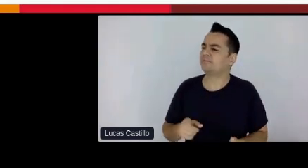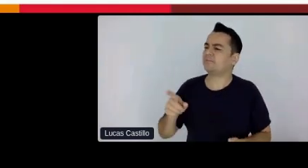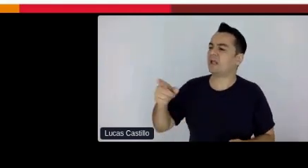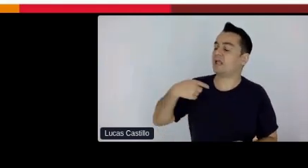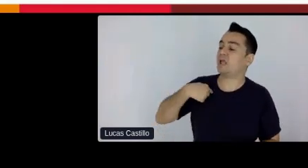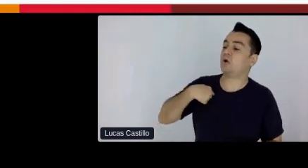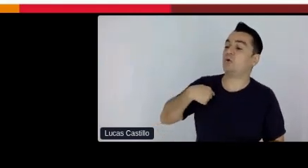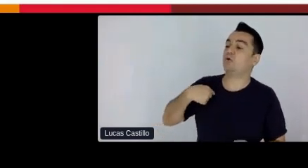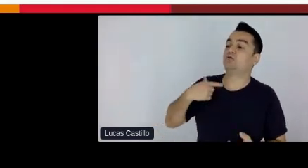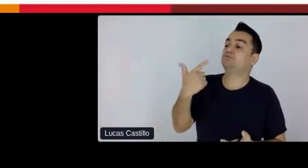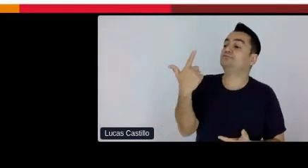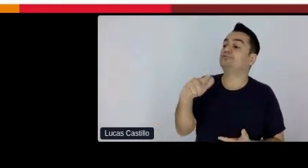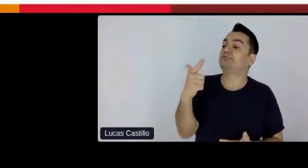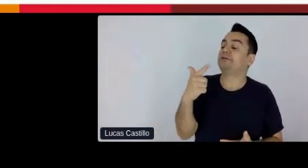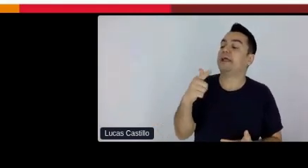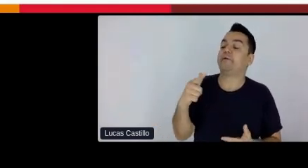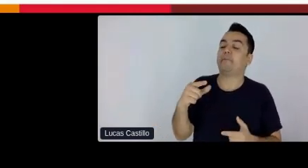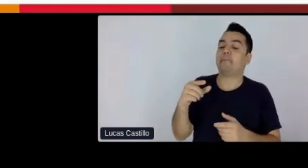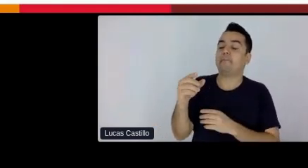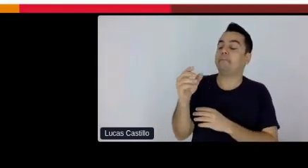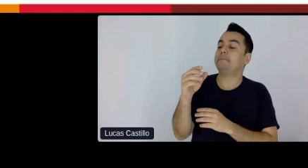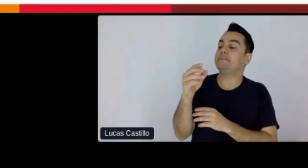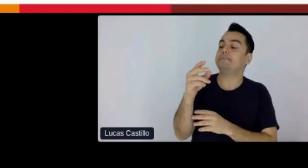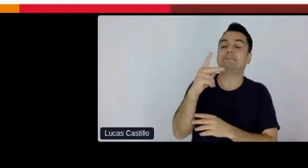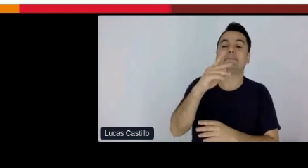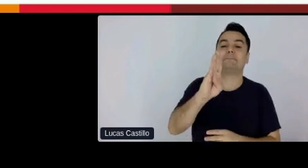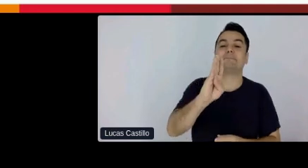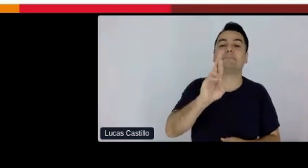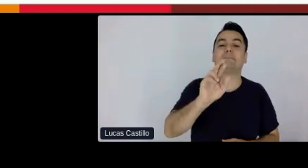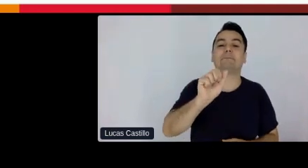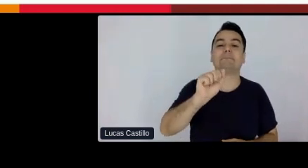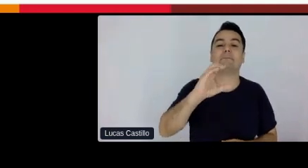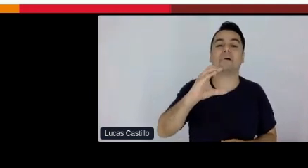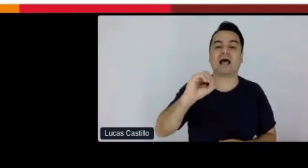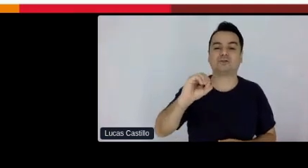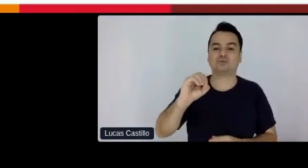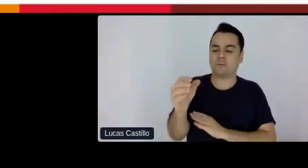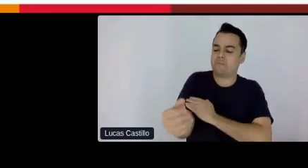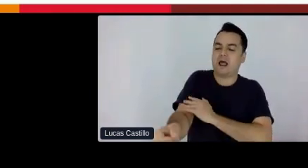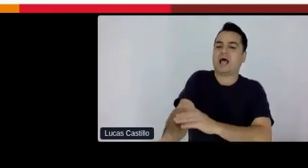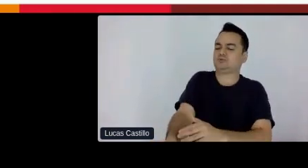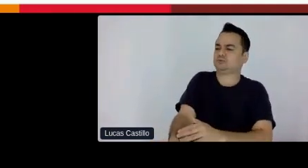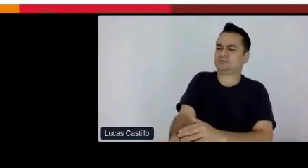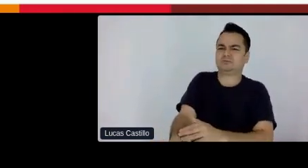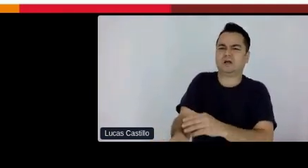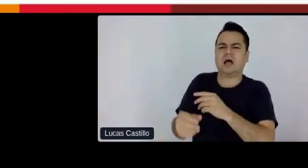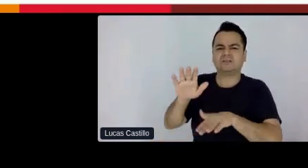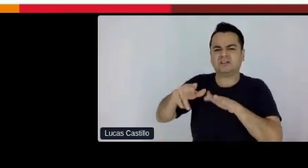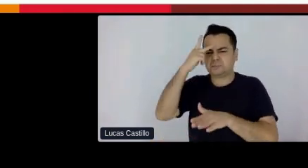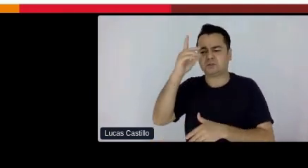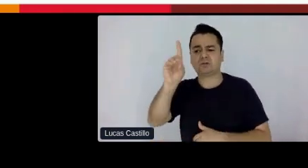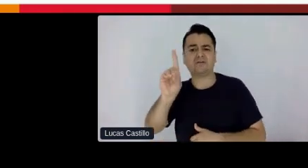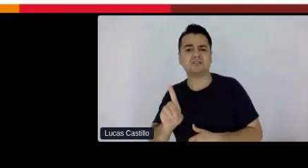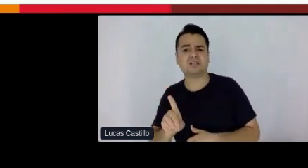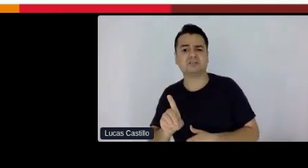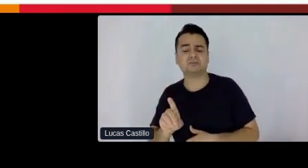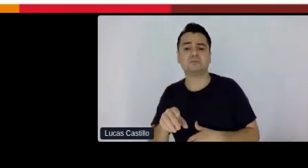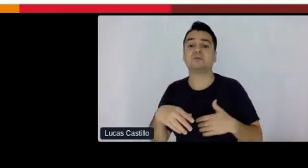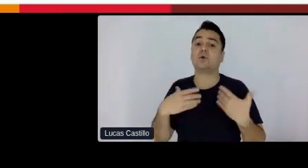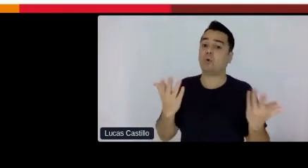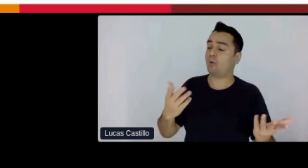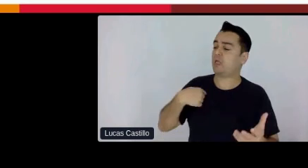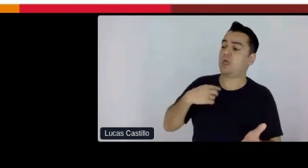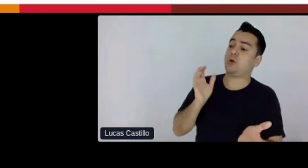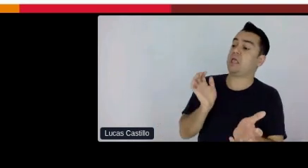na minha equipe para esse projeto. Gente, essa expressão não é correta. Eu não tenho uma equipe completa, está